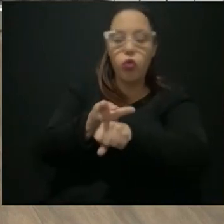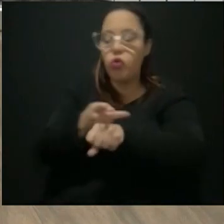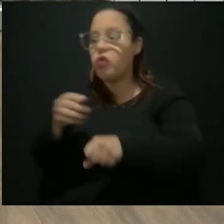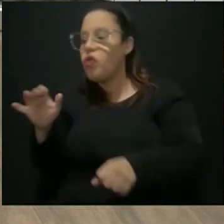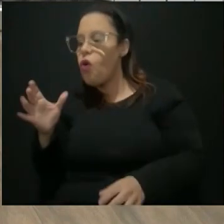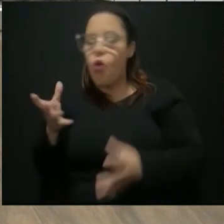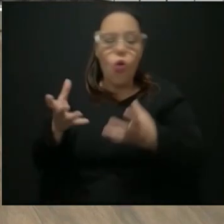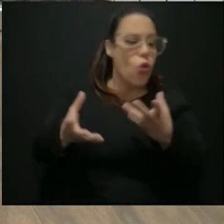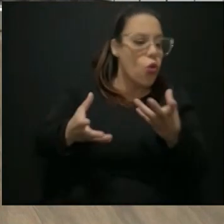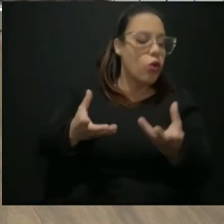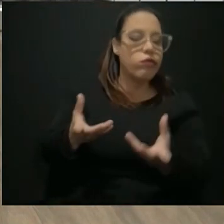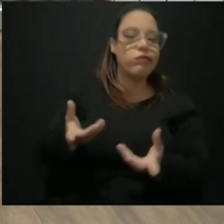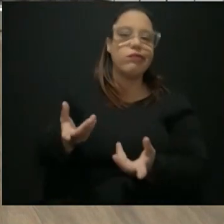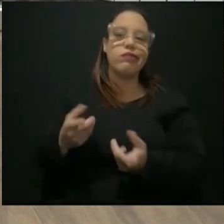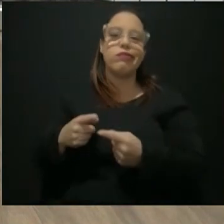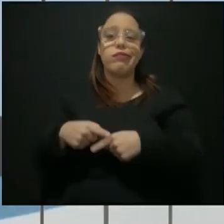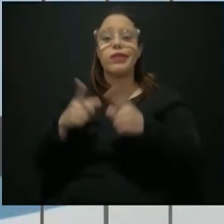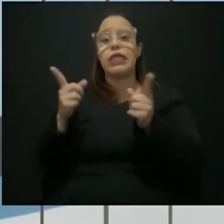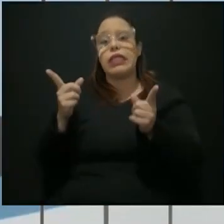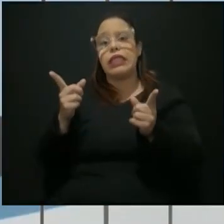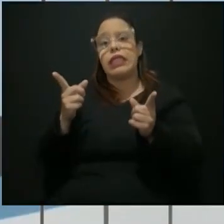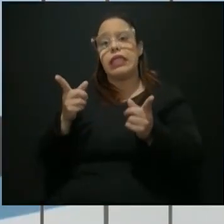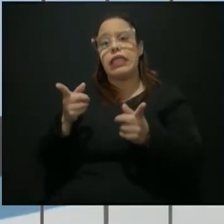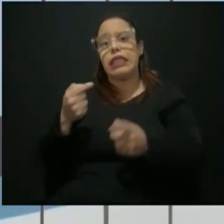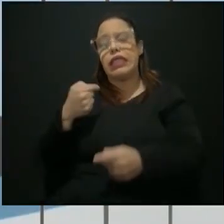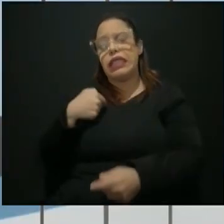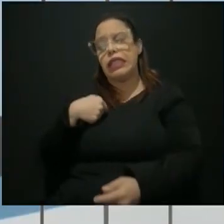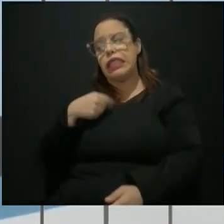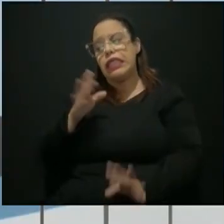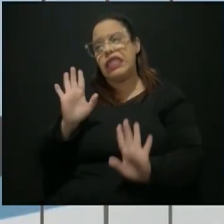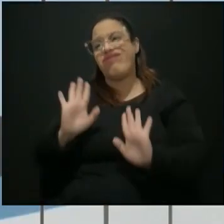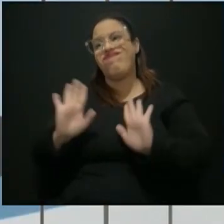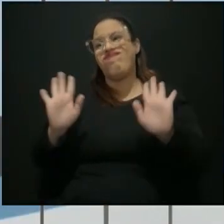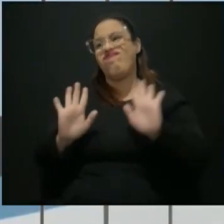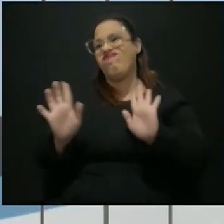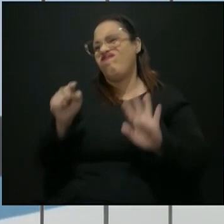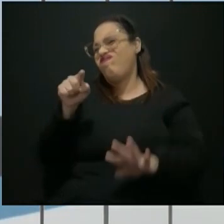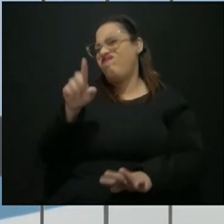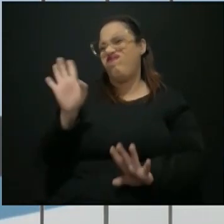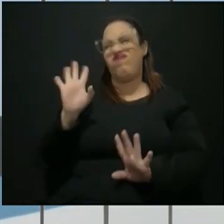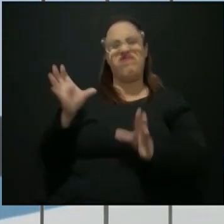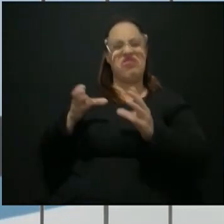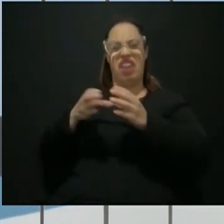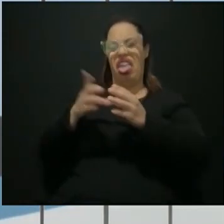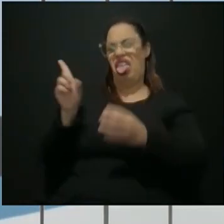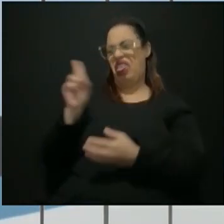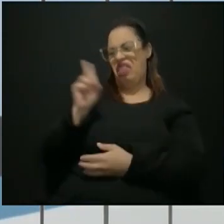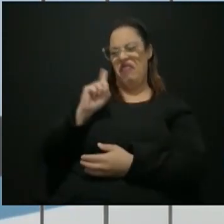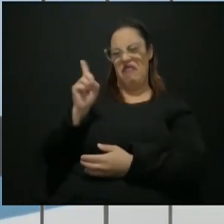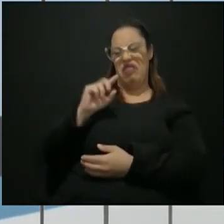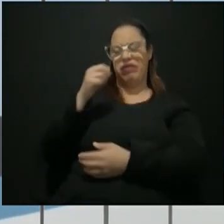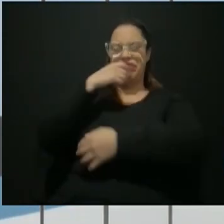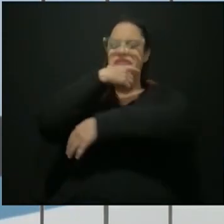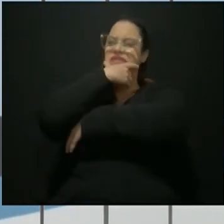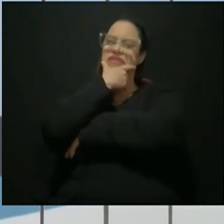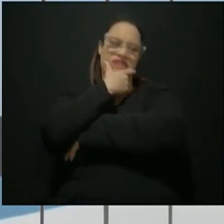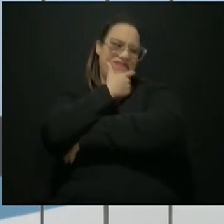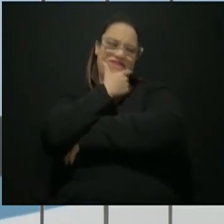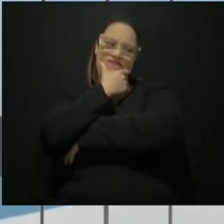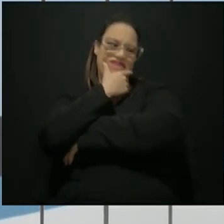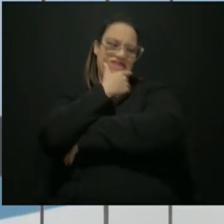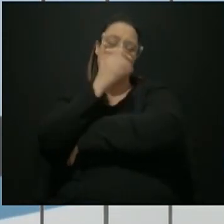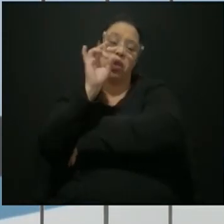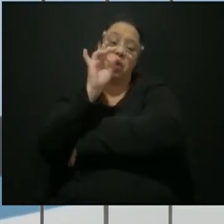uma alternativa, mas eu não sei se eu estou nesse grupo não, viu? Porque eu acho que isso também não está só em